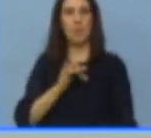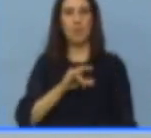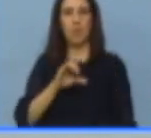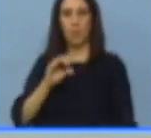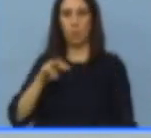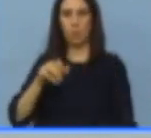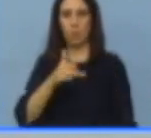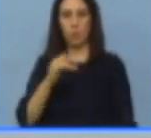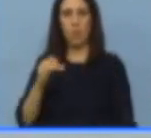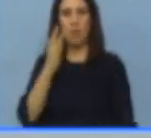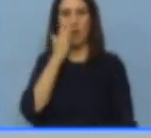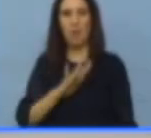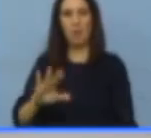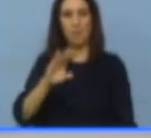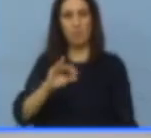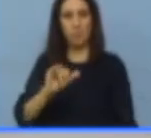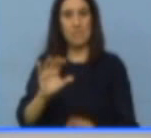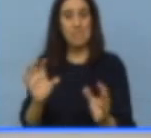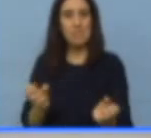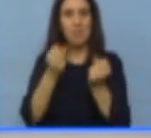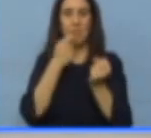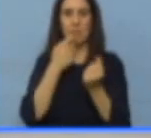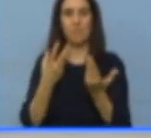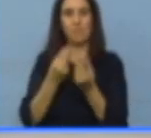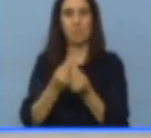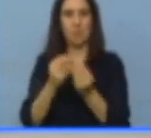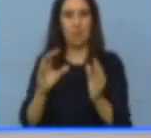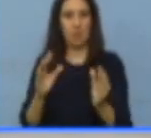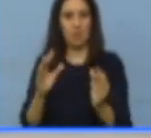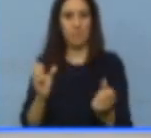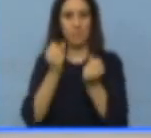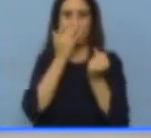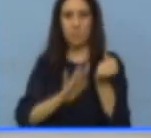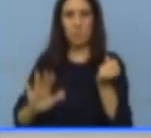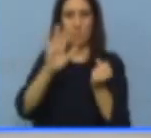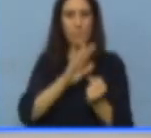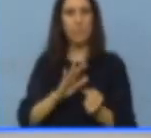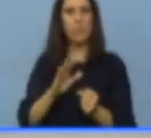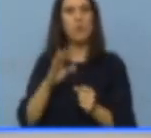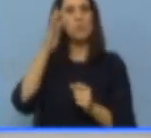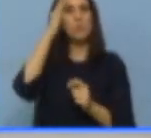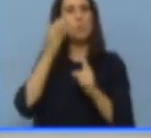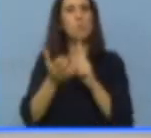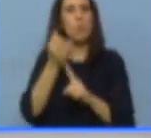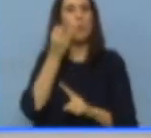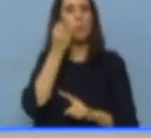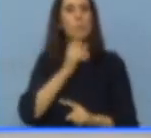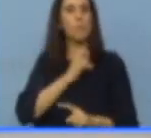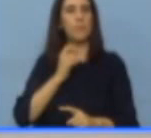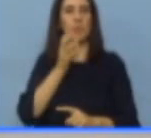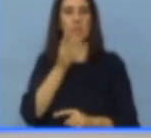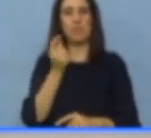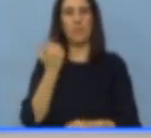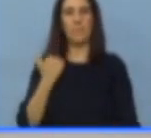a África. 150 anos depois cumpre-se, de facto, como dizia há pouco Padre Zé Vieira? Sim, cumpre-se de duas maneiras. Cumpre-se, por um lado, porque temos